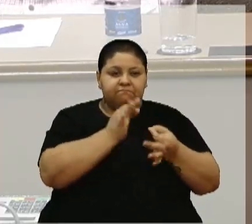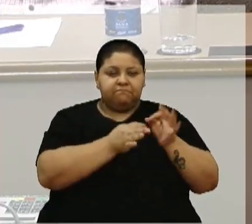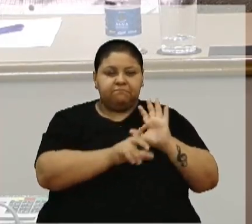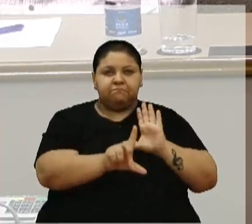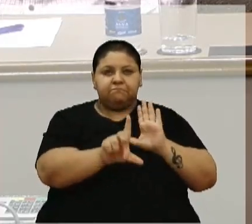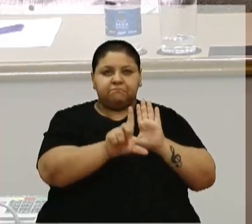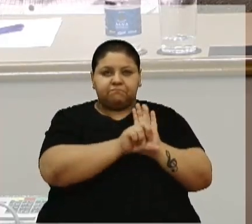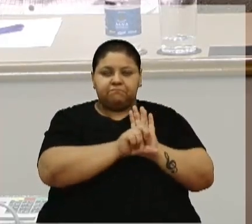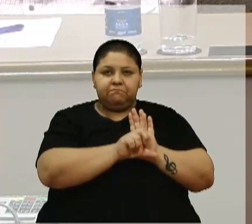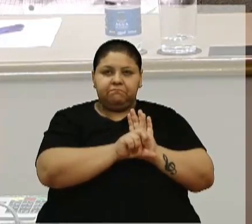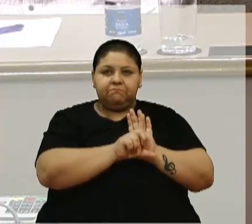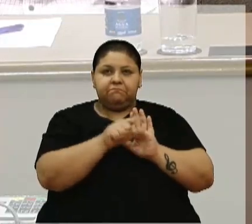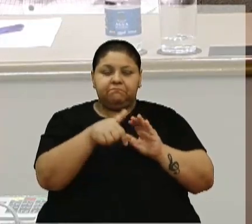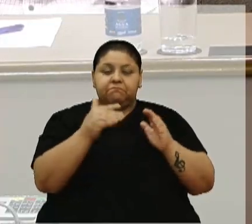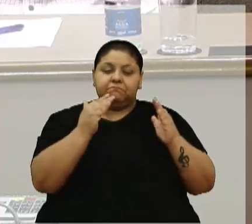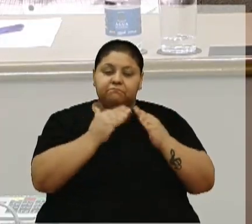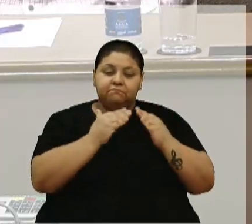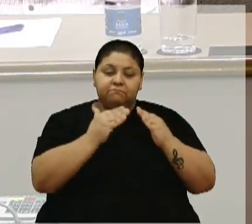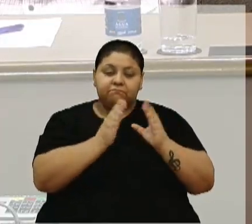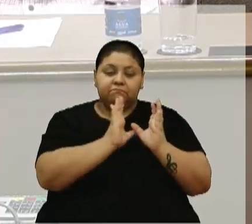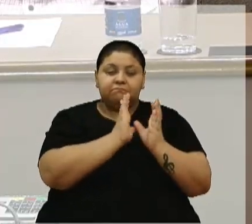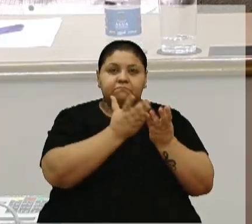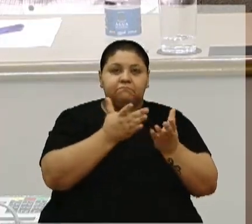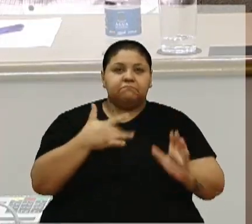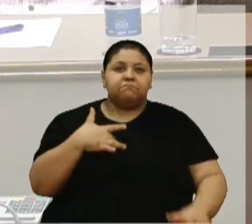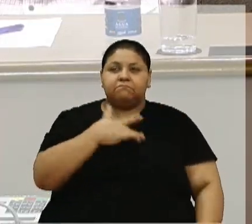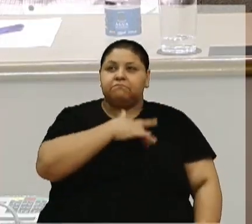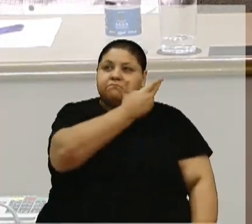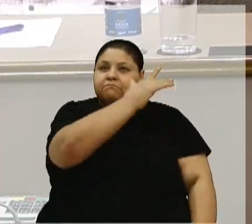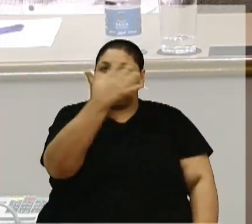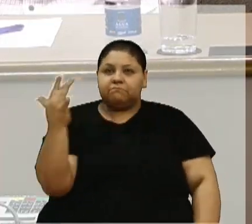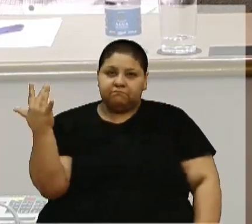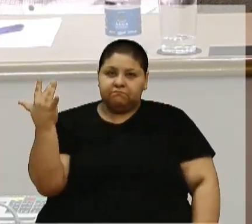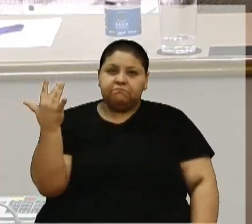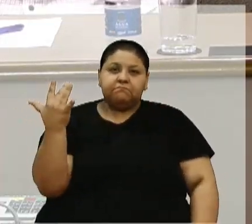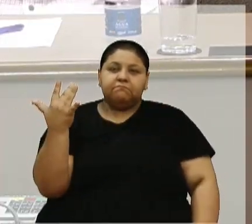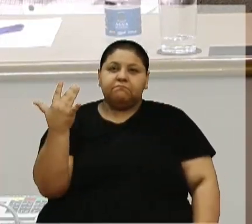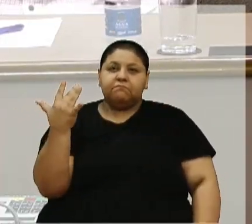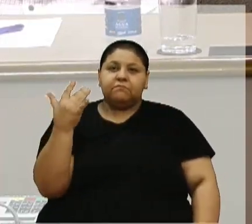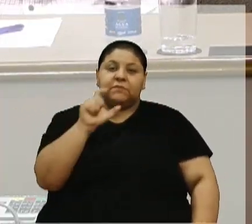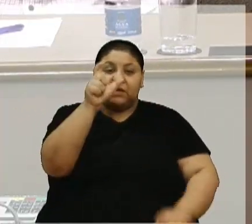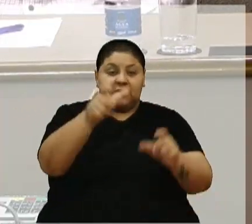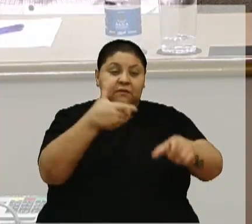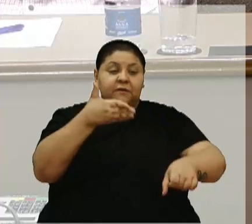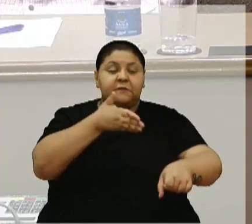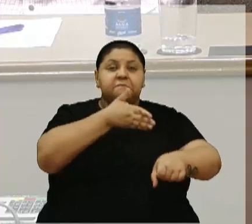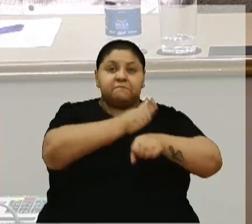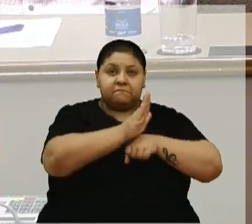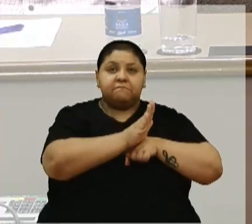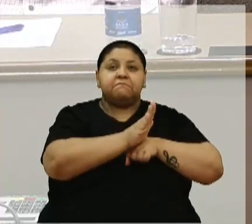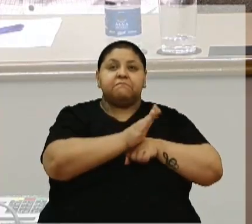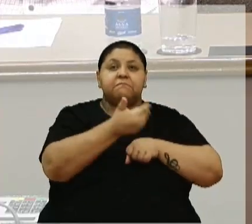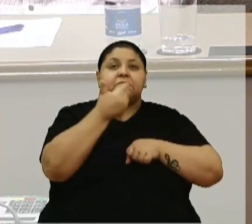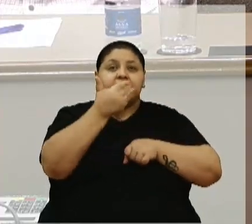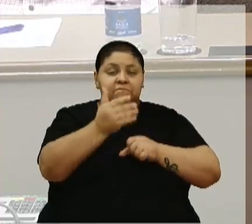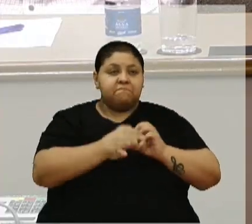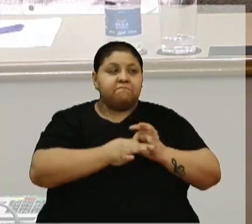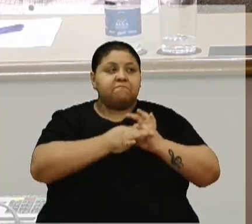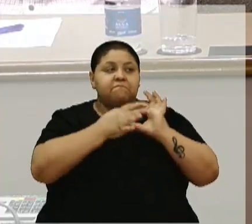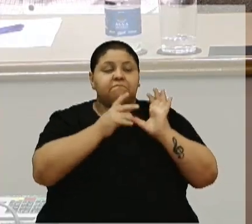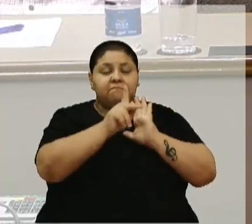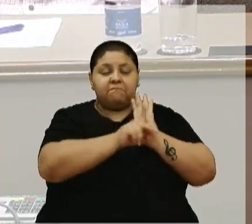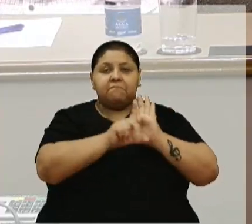Legislação desta Casa, esta Comissão de Saúde e Meio Ambiente, por seus integrantes, manifesta-se favorável ao presente